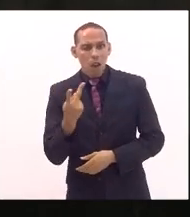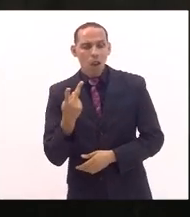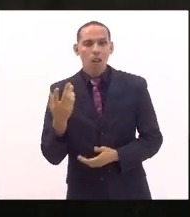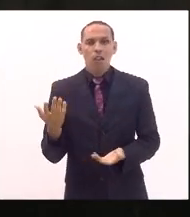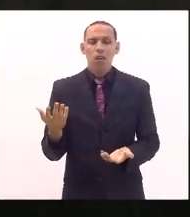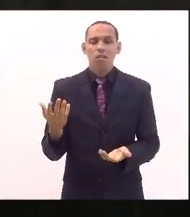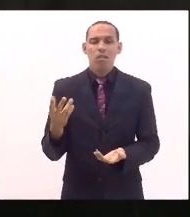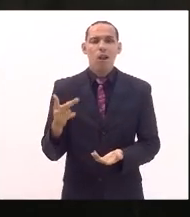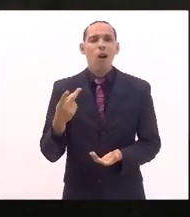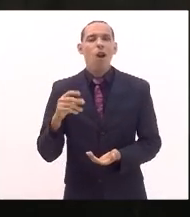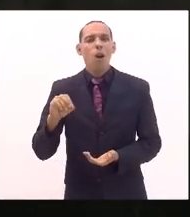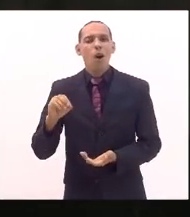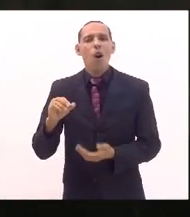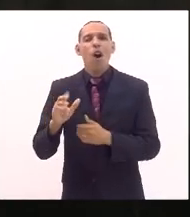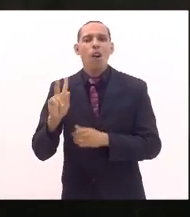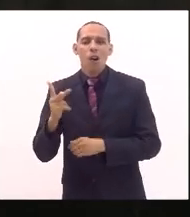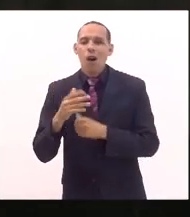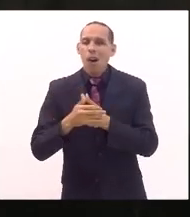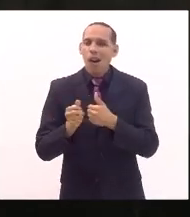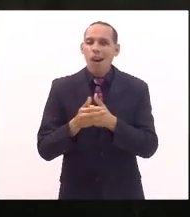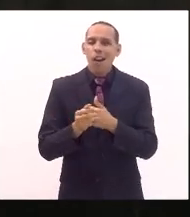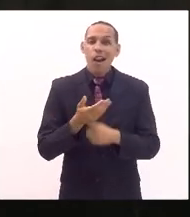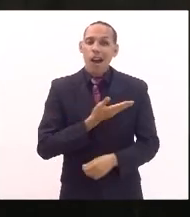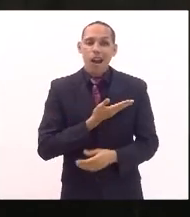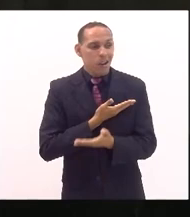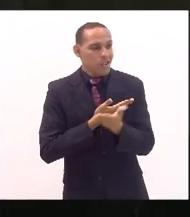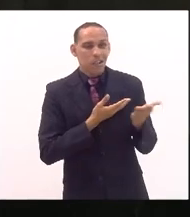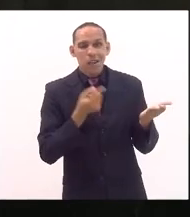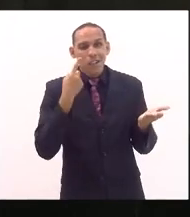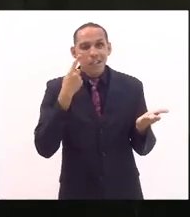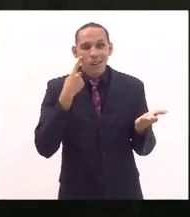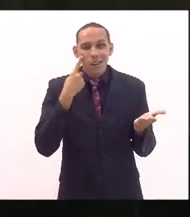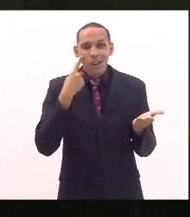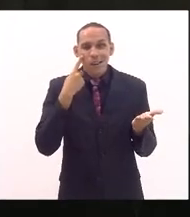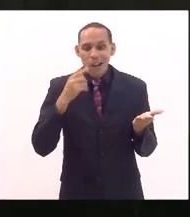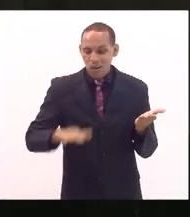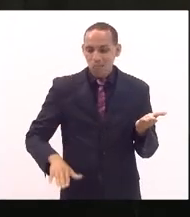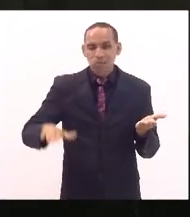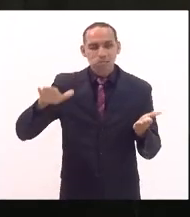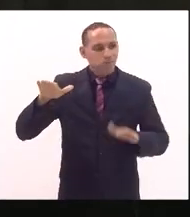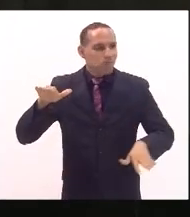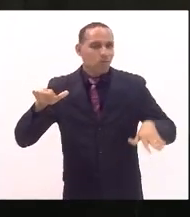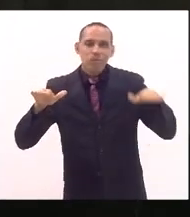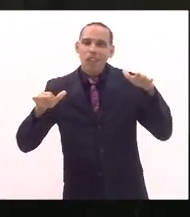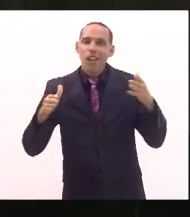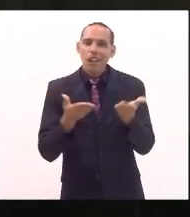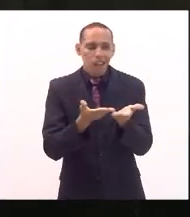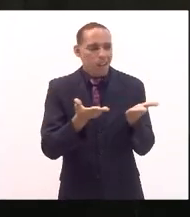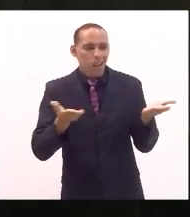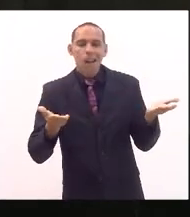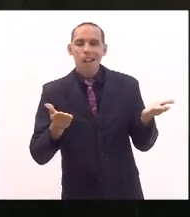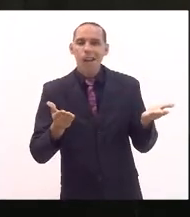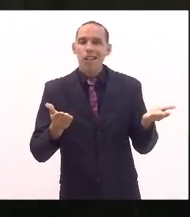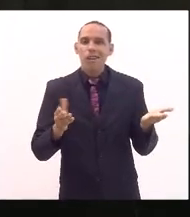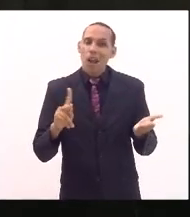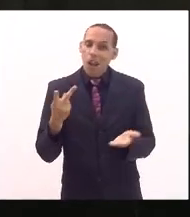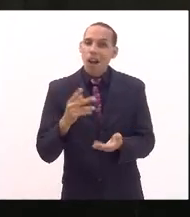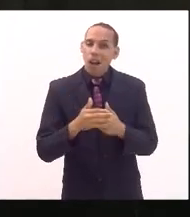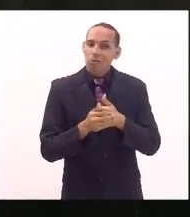tô aqui vendo na Assembleia alguns amigos inclusive de infância que tem essa orientação